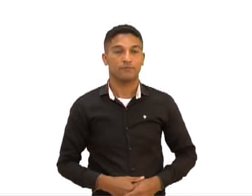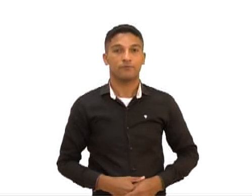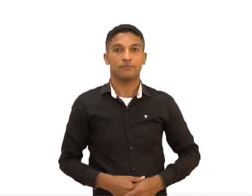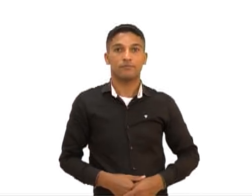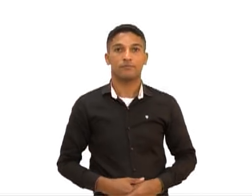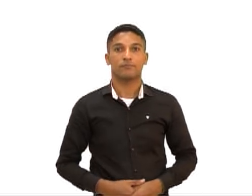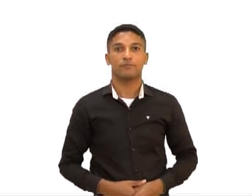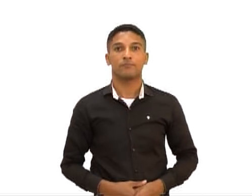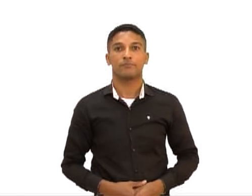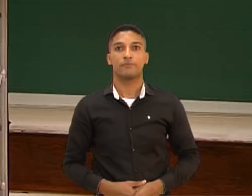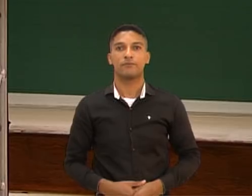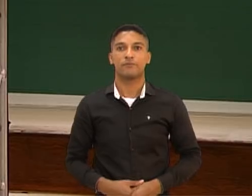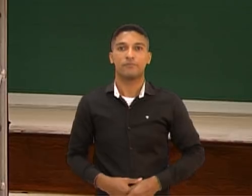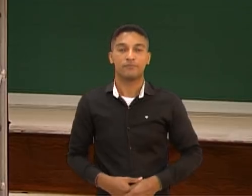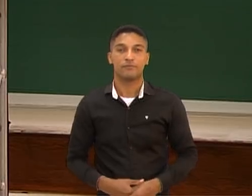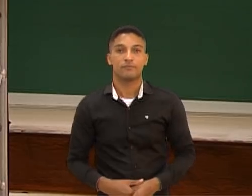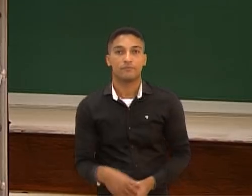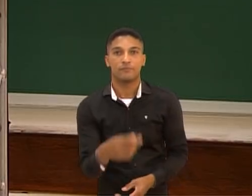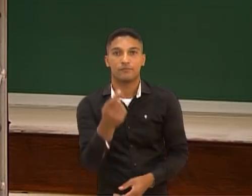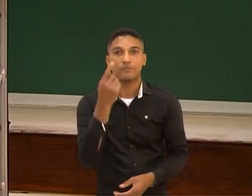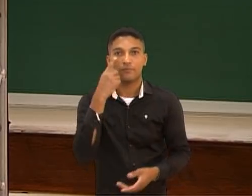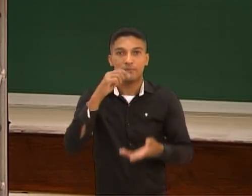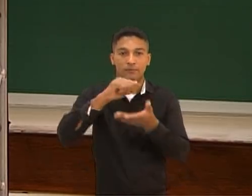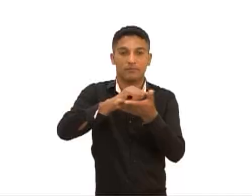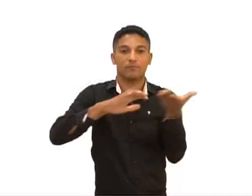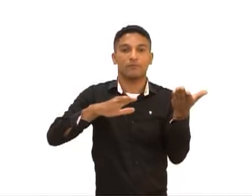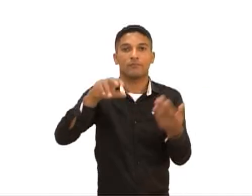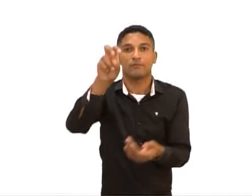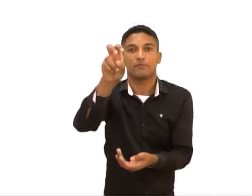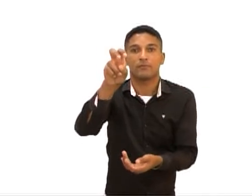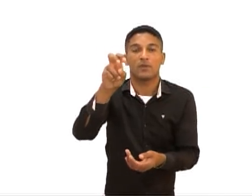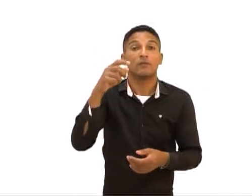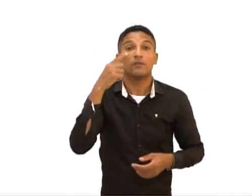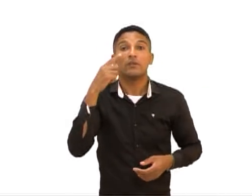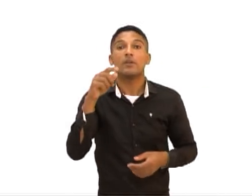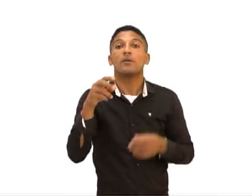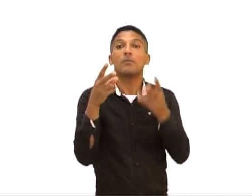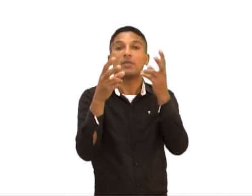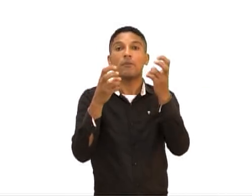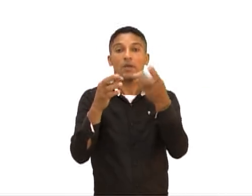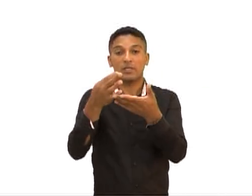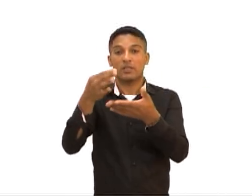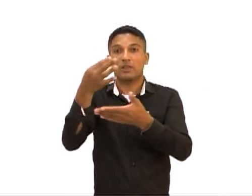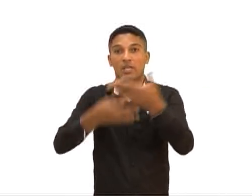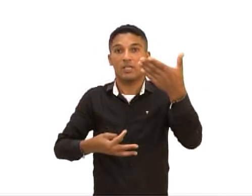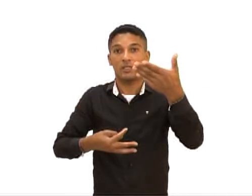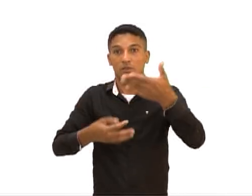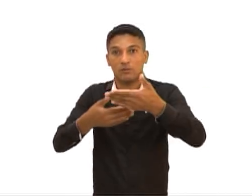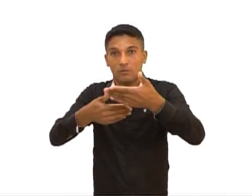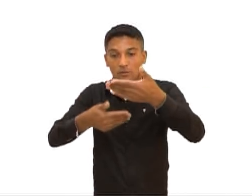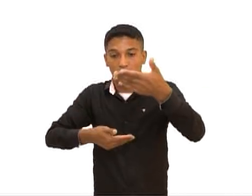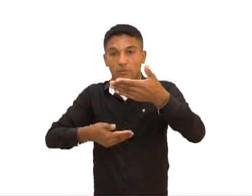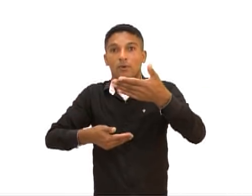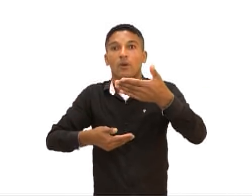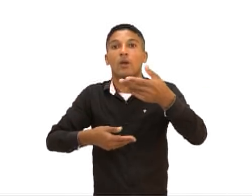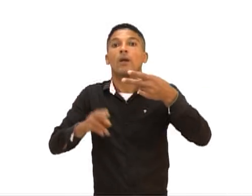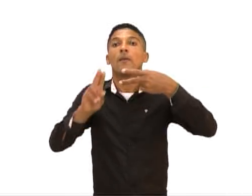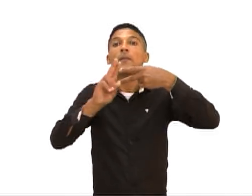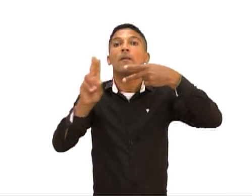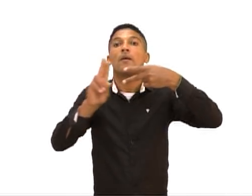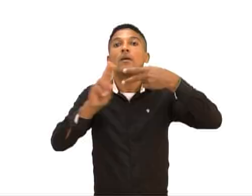Exercício 5 agora. Localize no texto abaixo um pronome de referência anafórica e uma